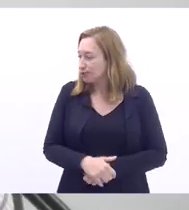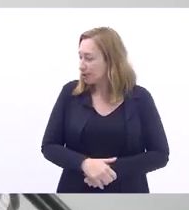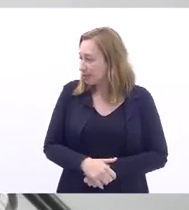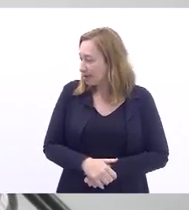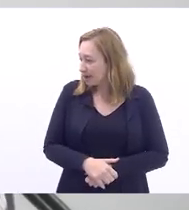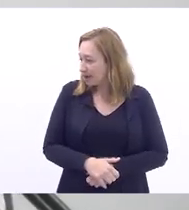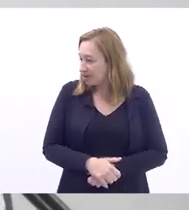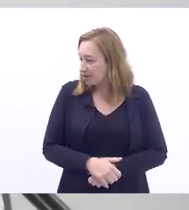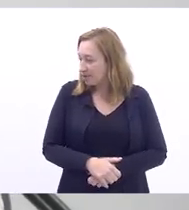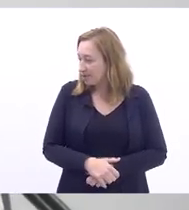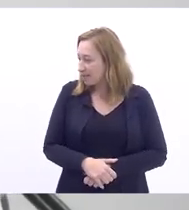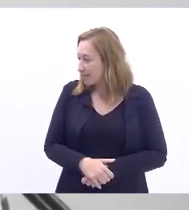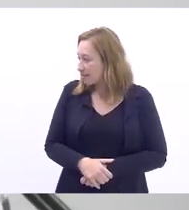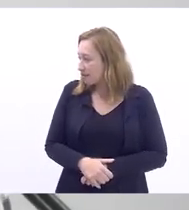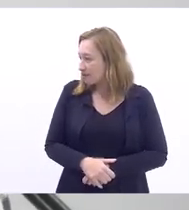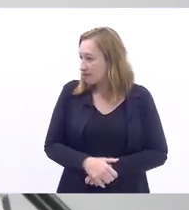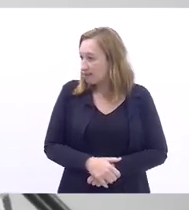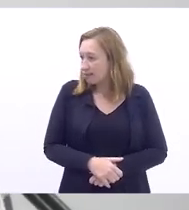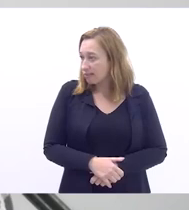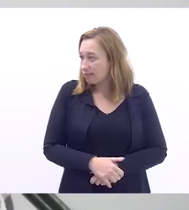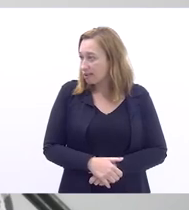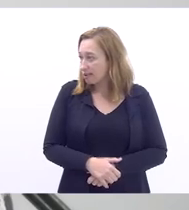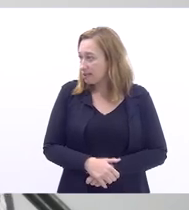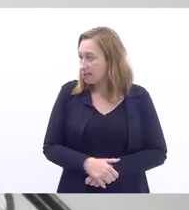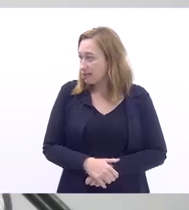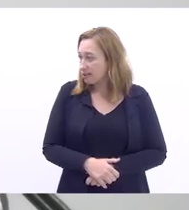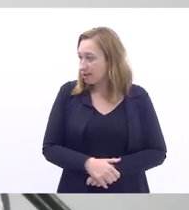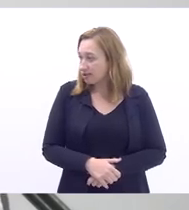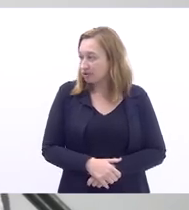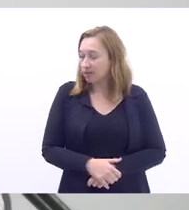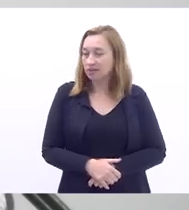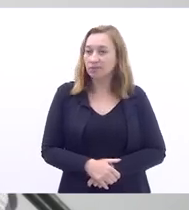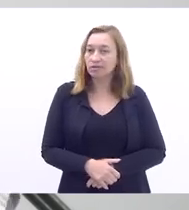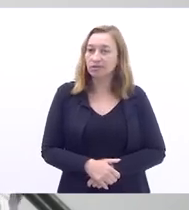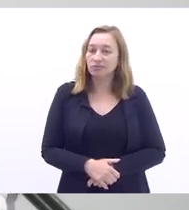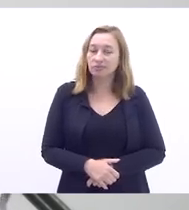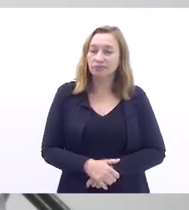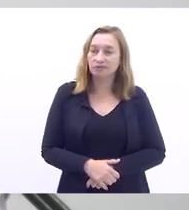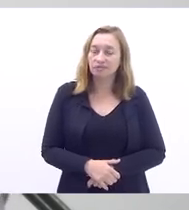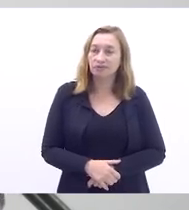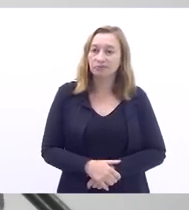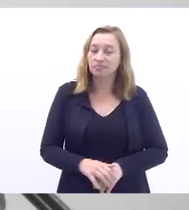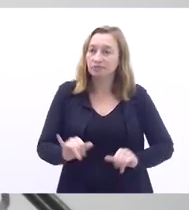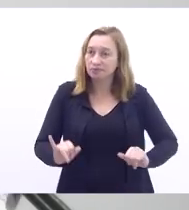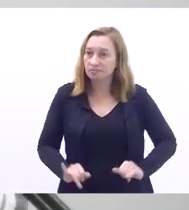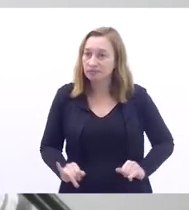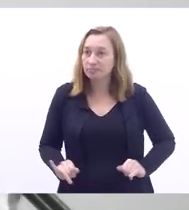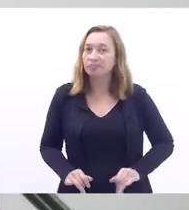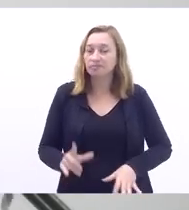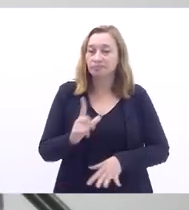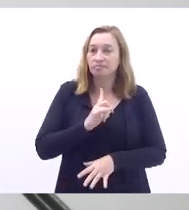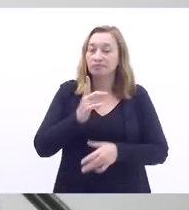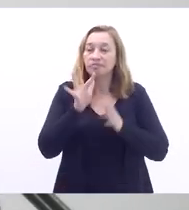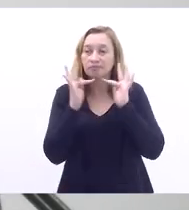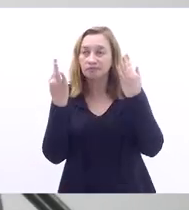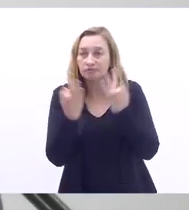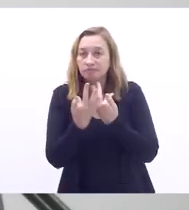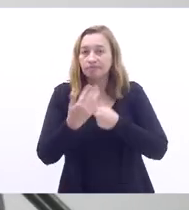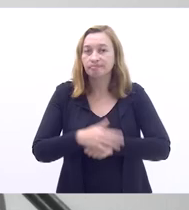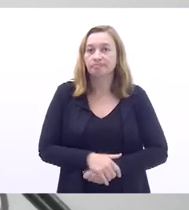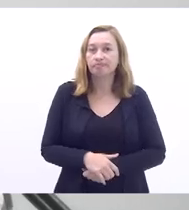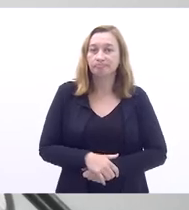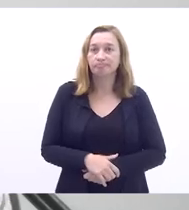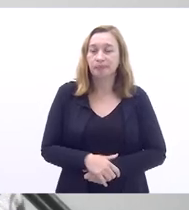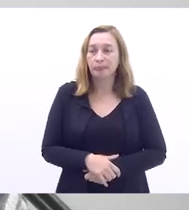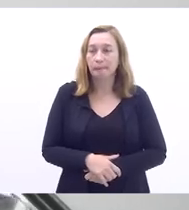E você falou o comecinho de pau e não dá muito sofrimento é muito a família